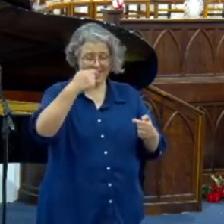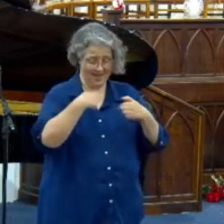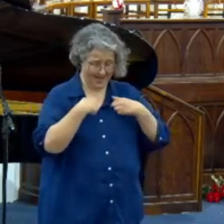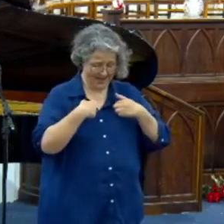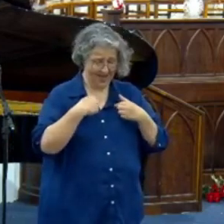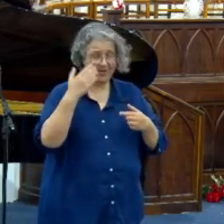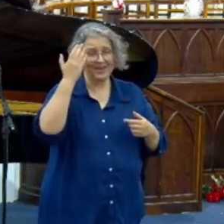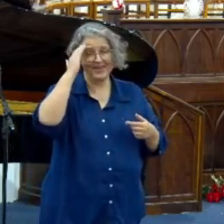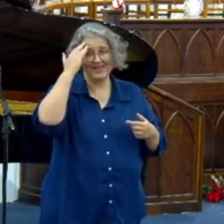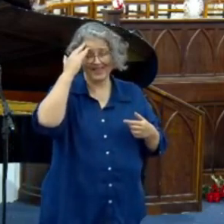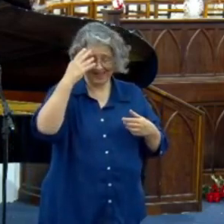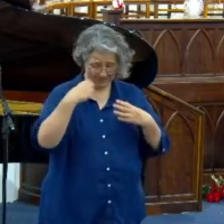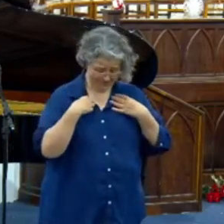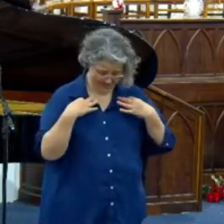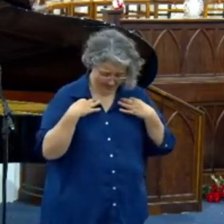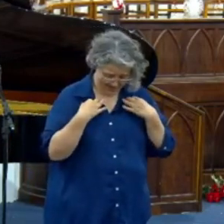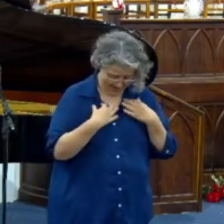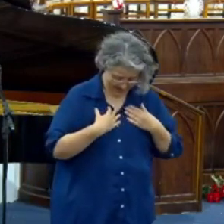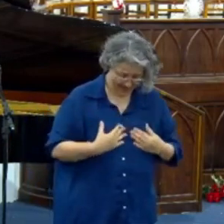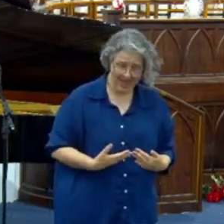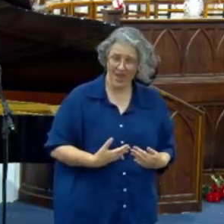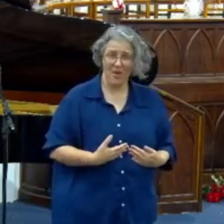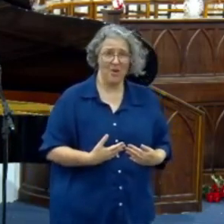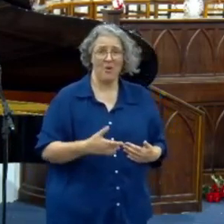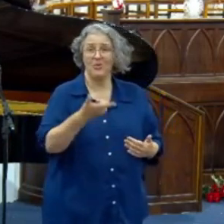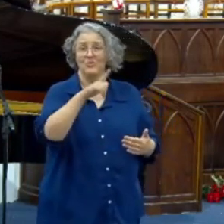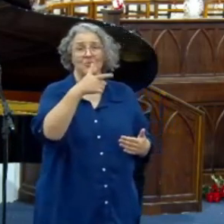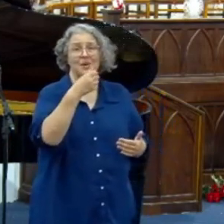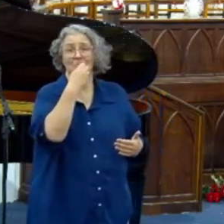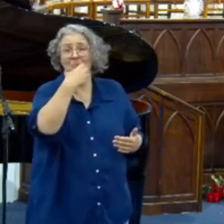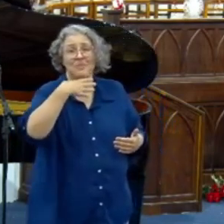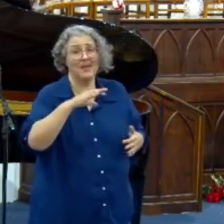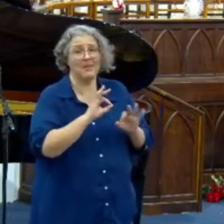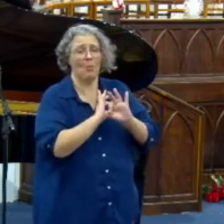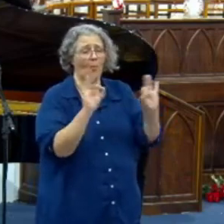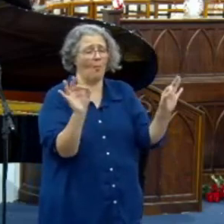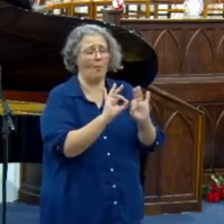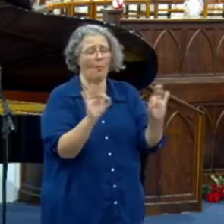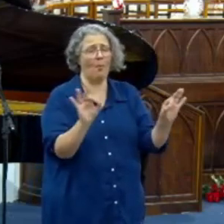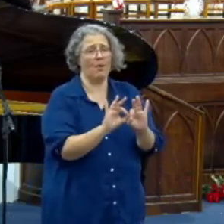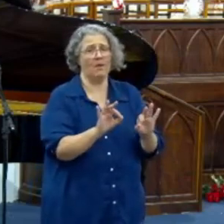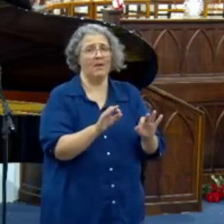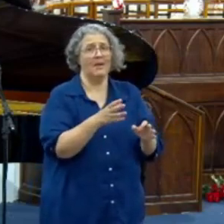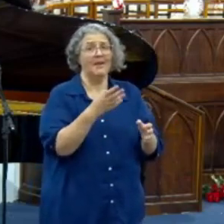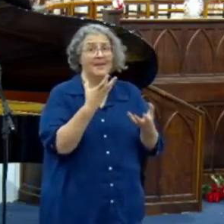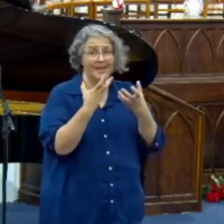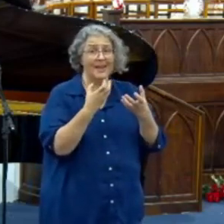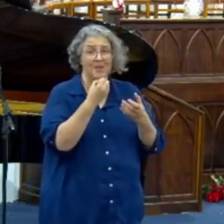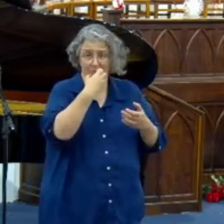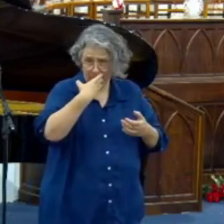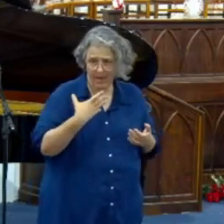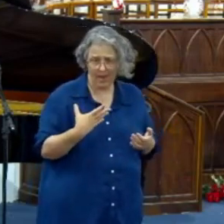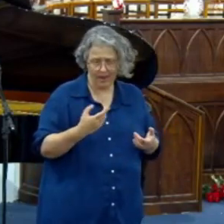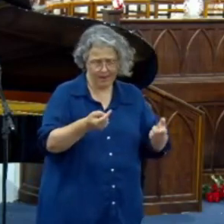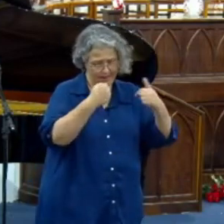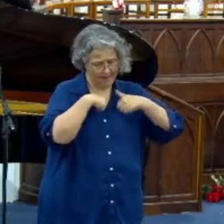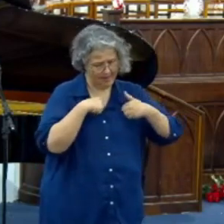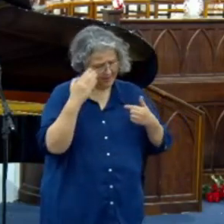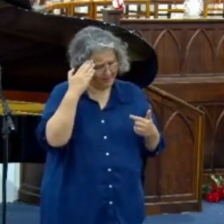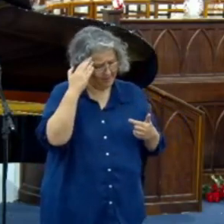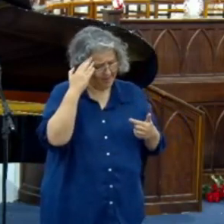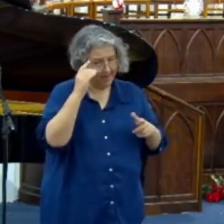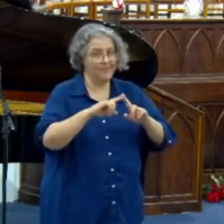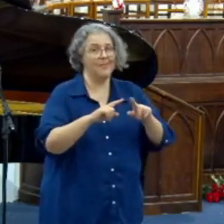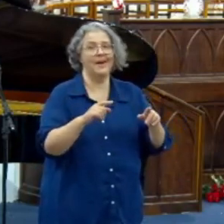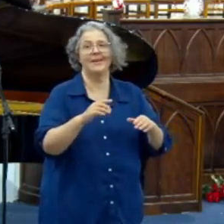mim, isto é, na minha carne, não habita bem algum, pois o querer o bem está em mim, não